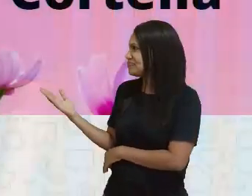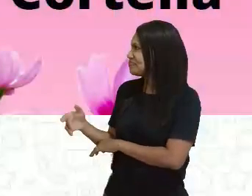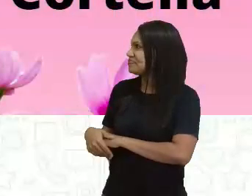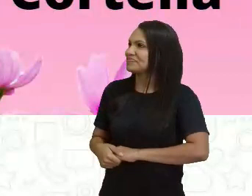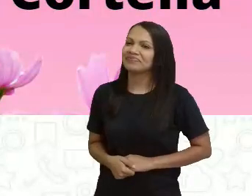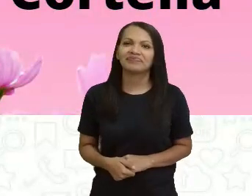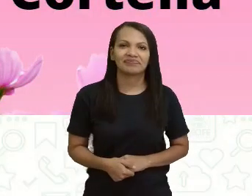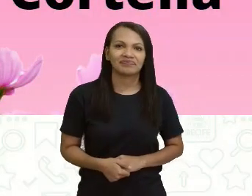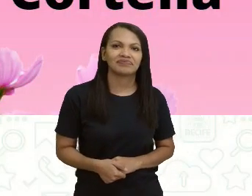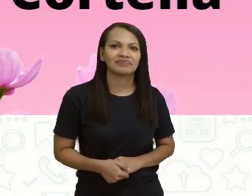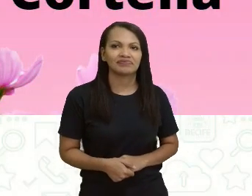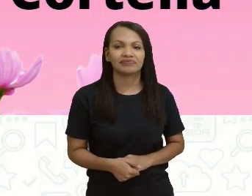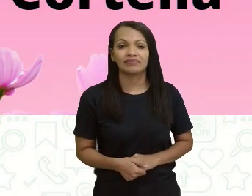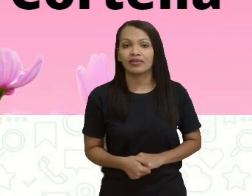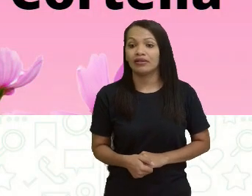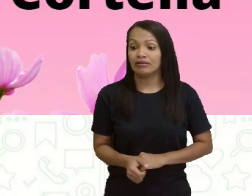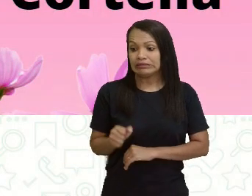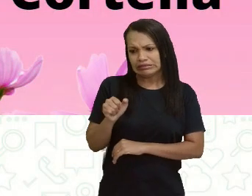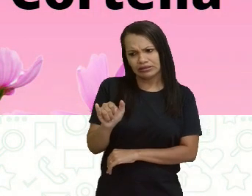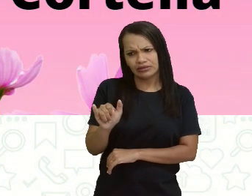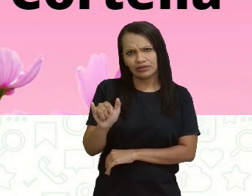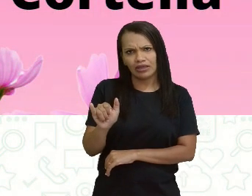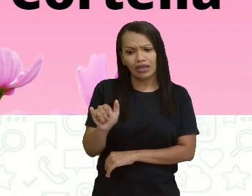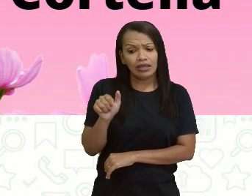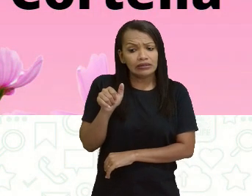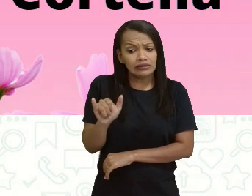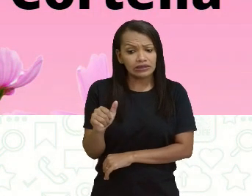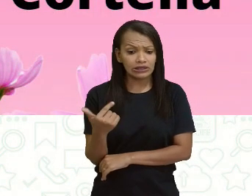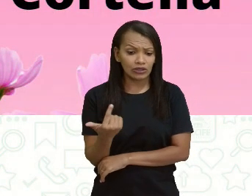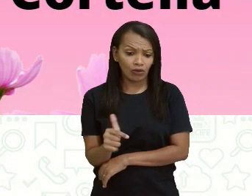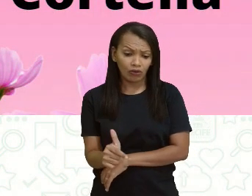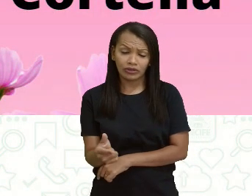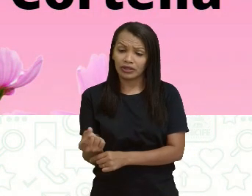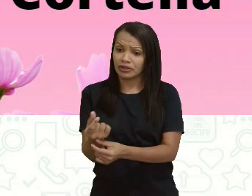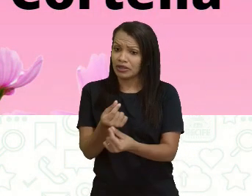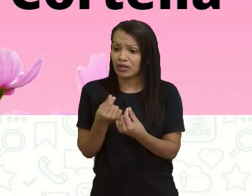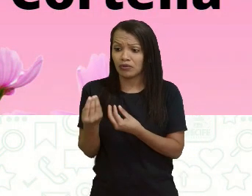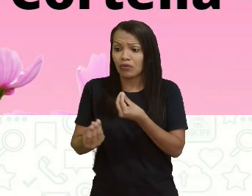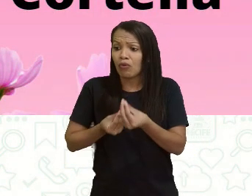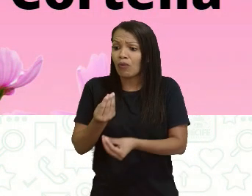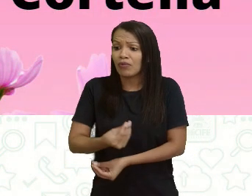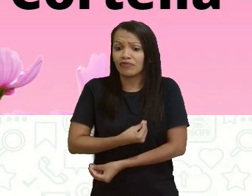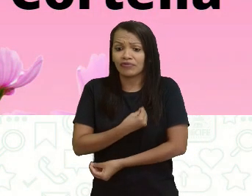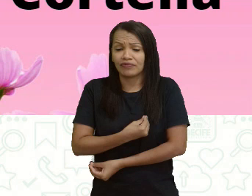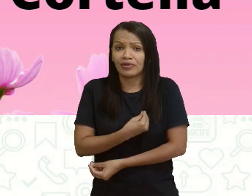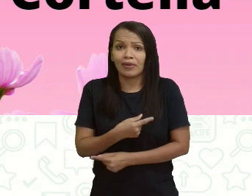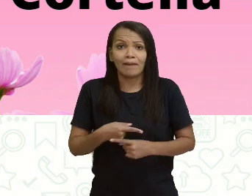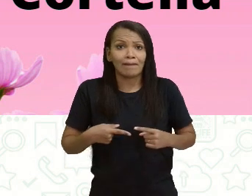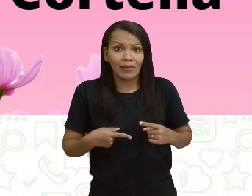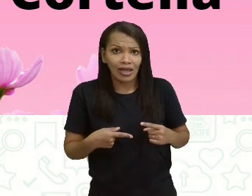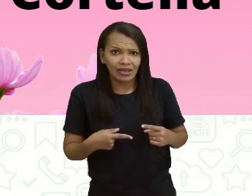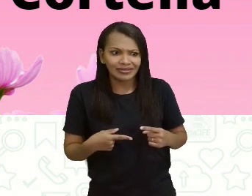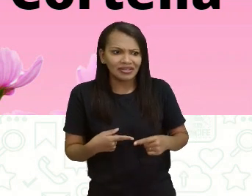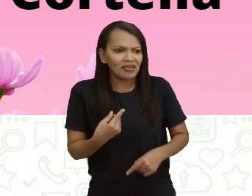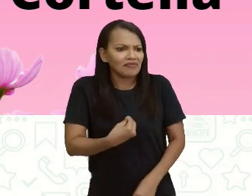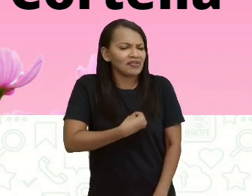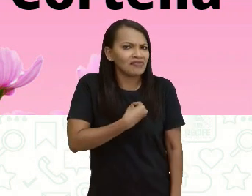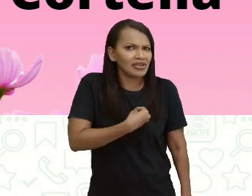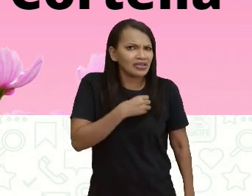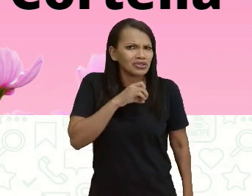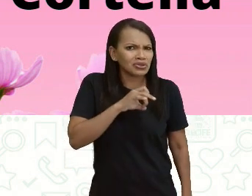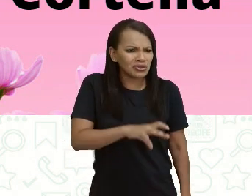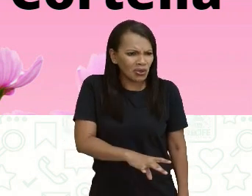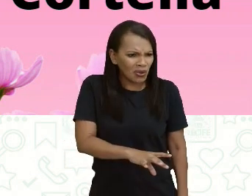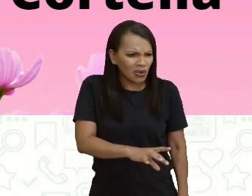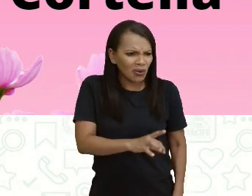Então, sim, sem dinheiro não se vive, mas só com dinheiro não se vive. Preste